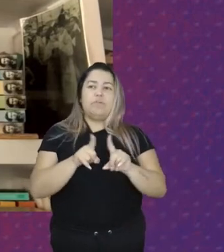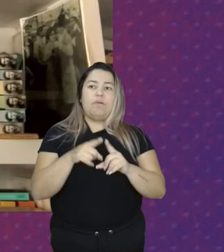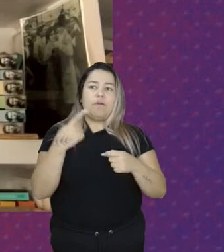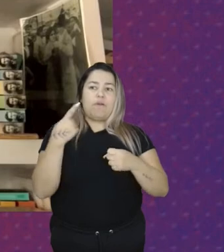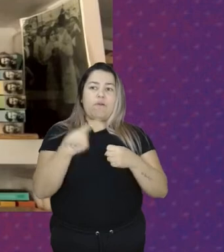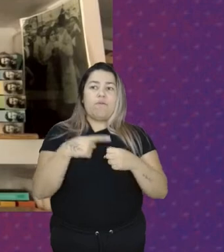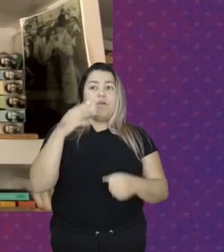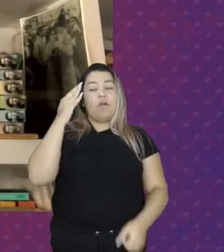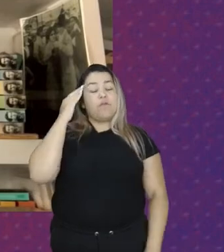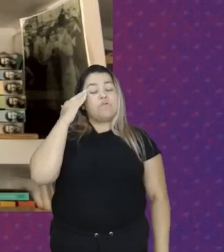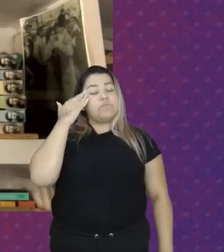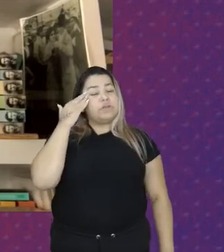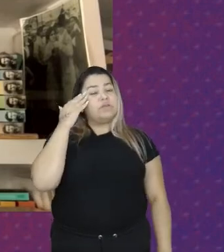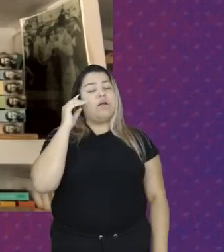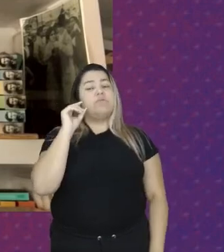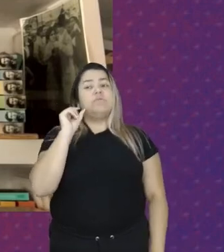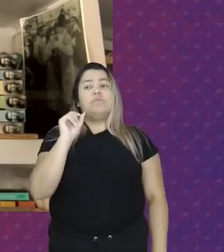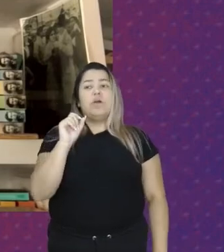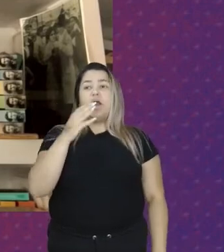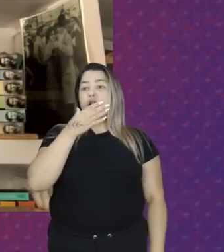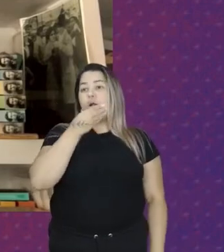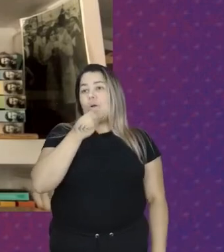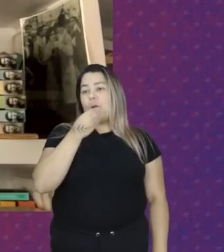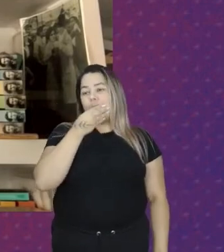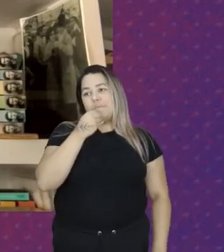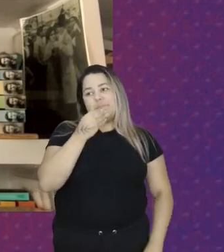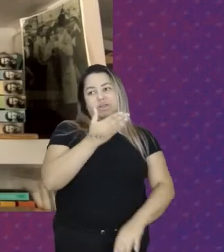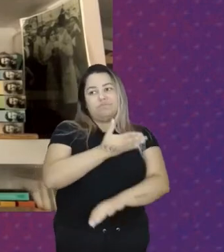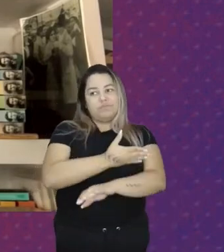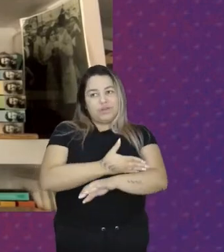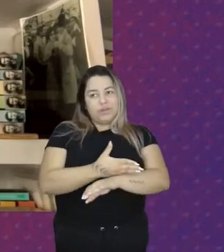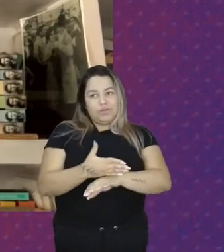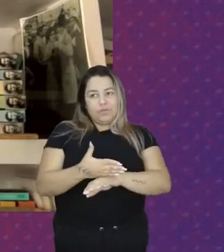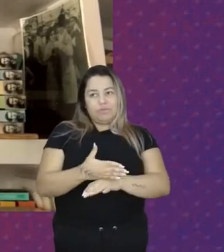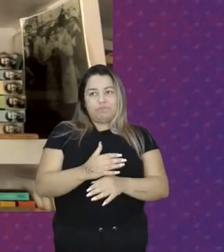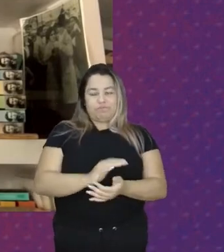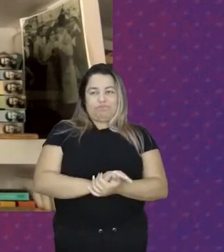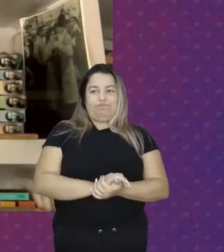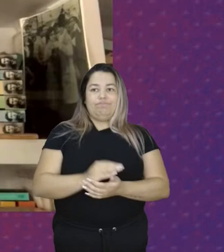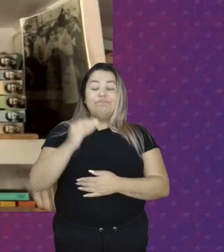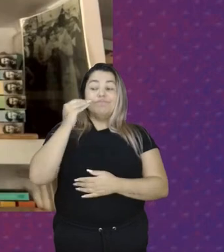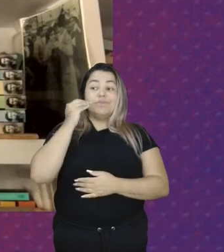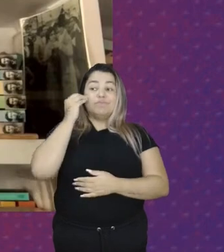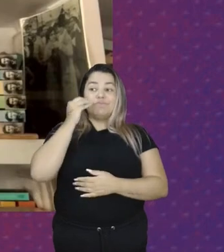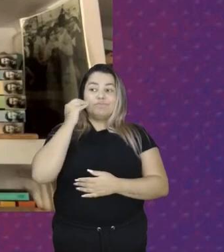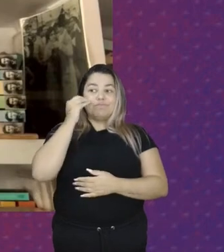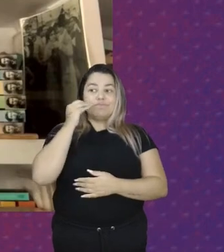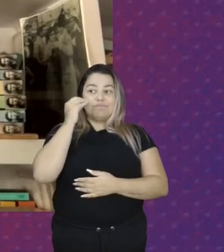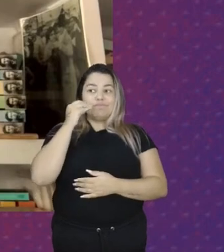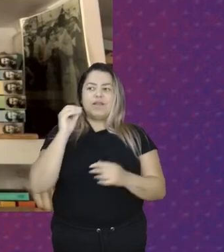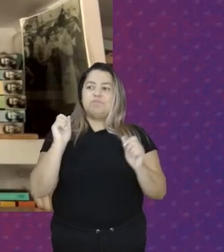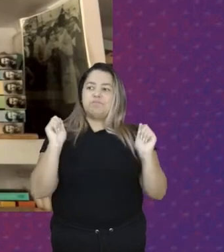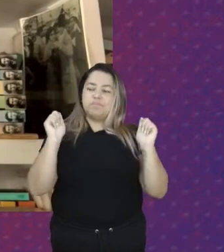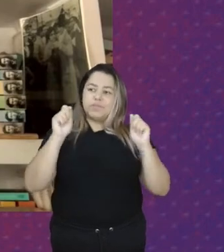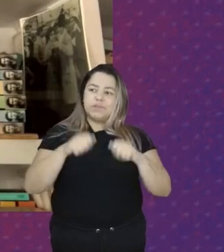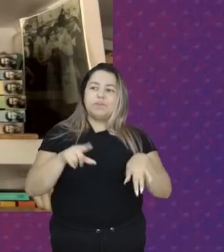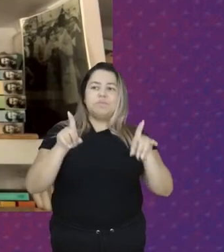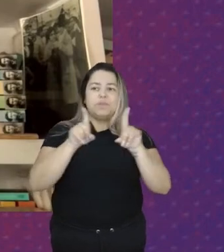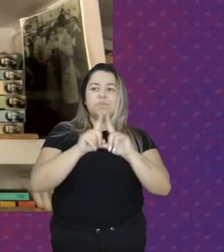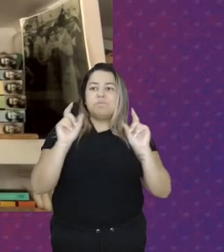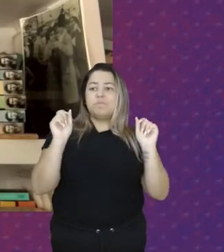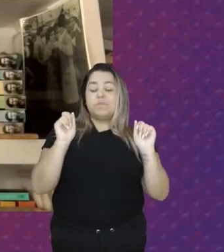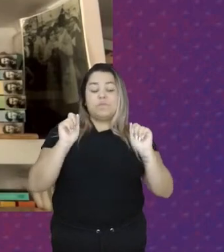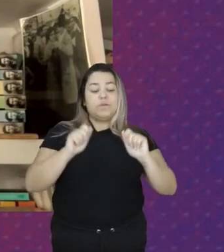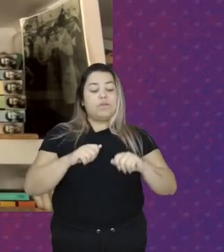foram pensadas para homens brancos, e que as experiências e as necessidades das mulheres brancas,